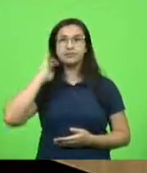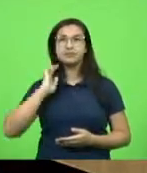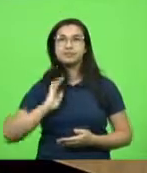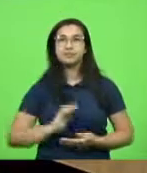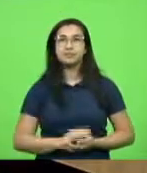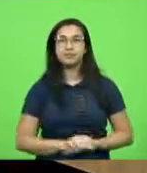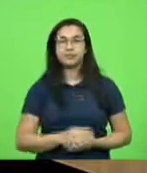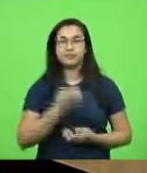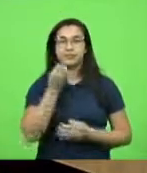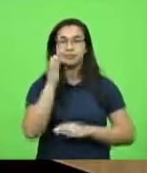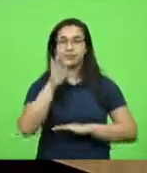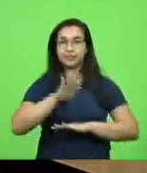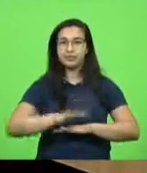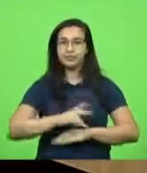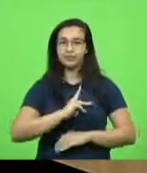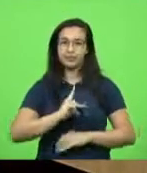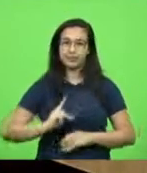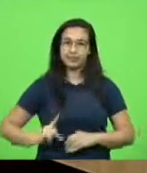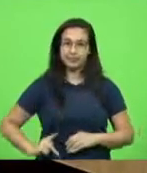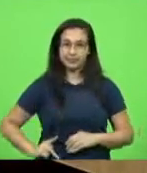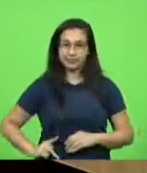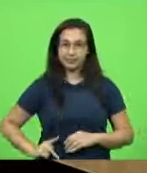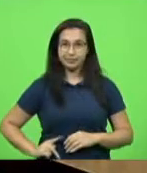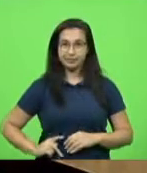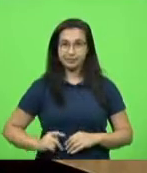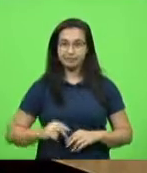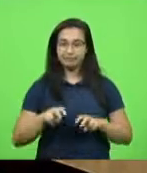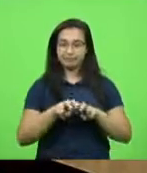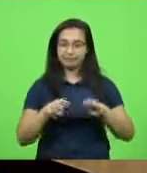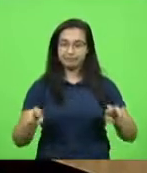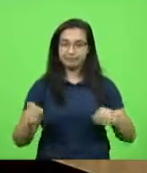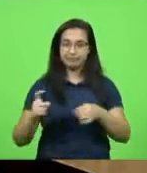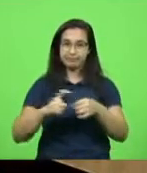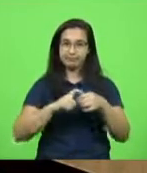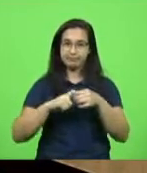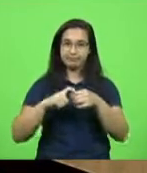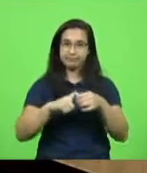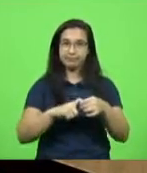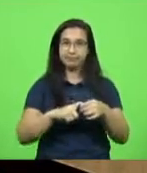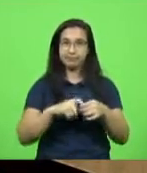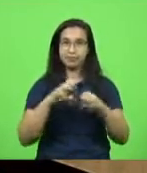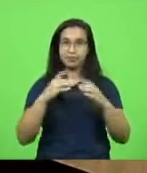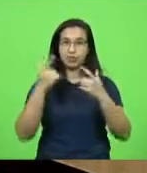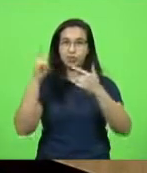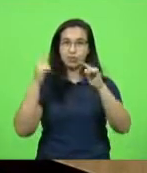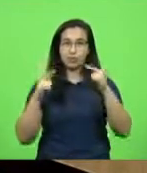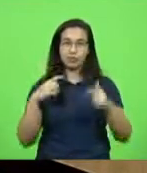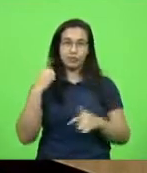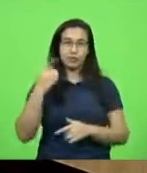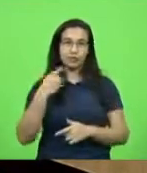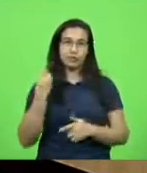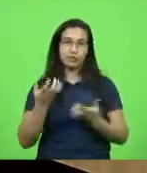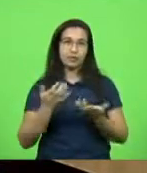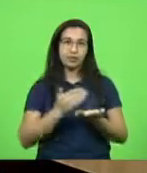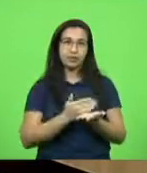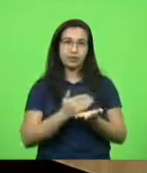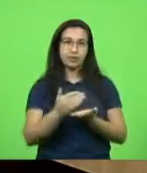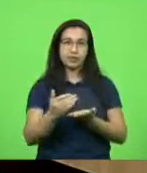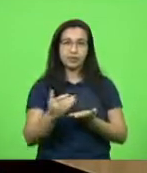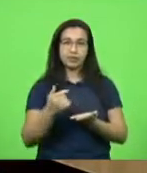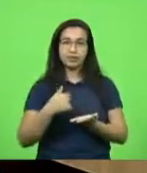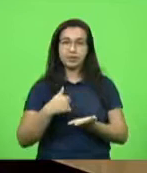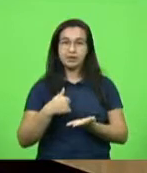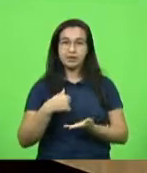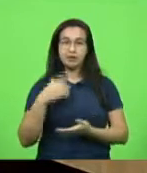é muito boa tarde senhor presidente membros da mesa tem mais deputados gostaria de iniciar Hoje a